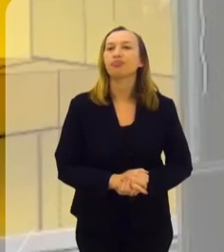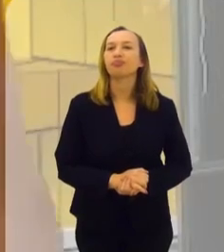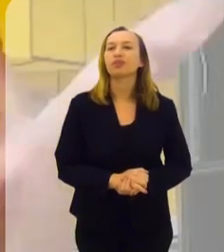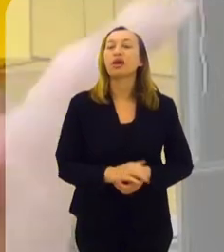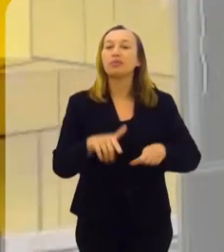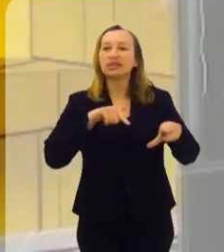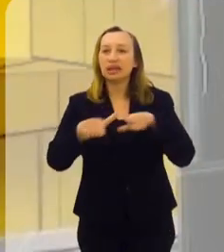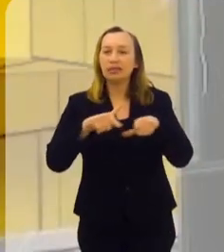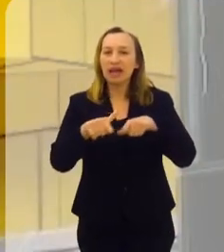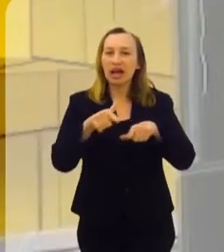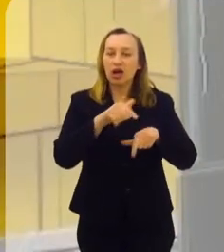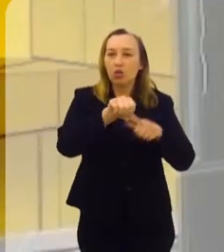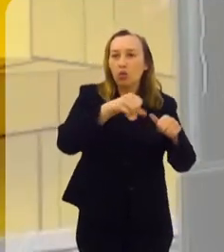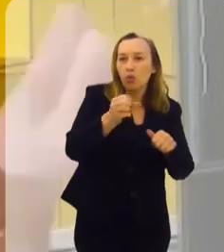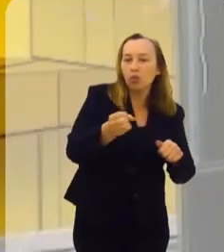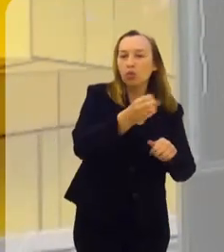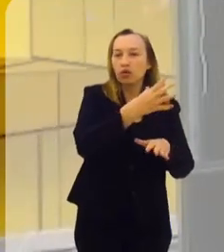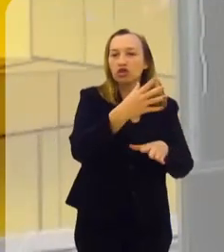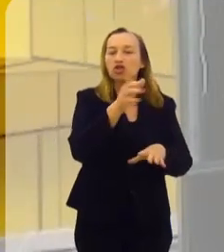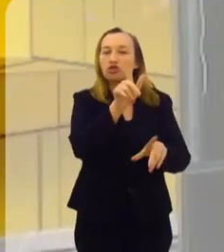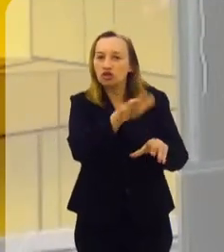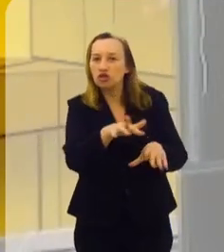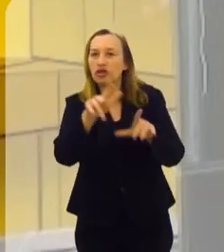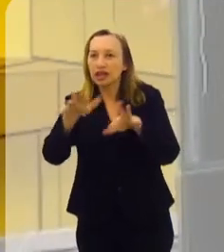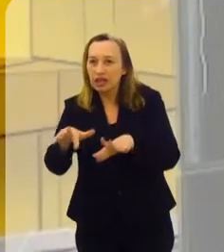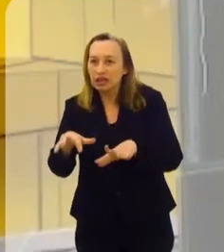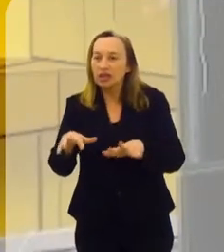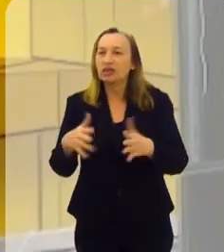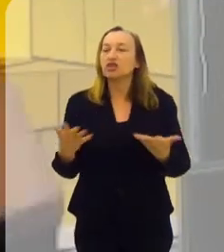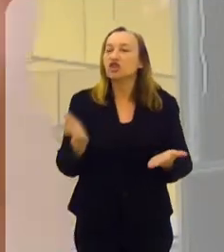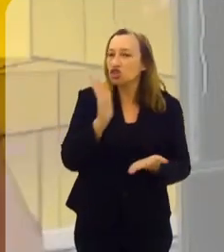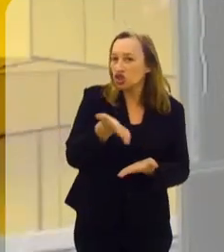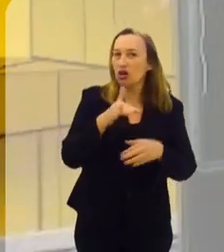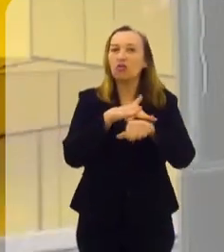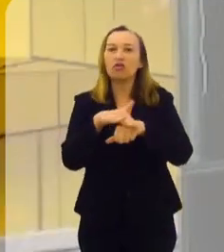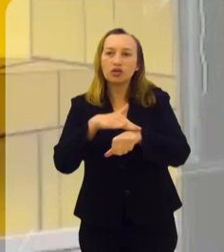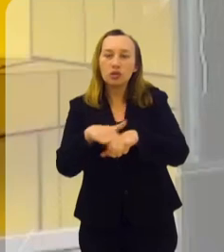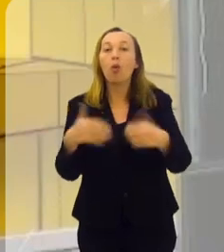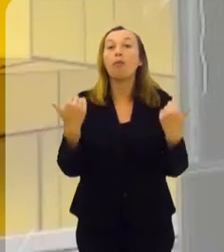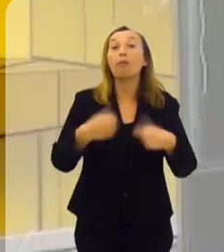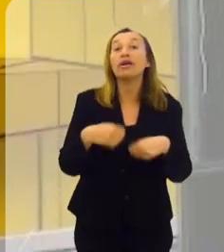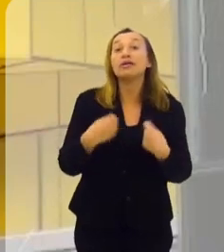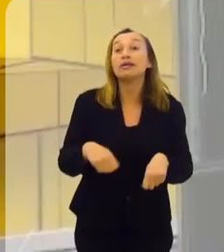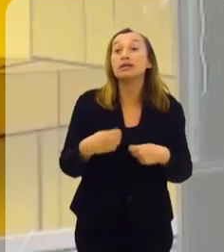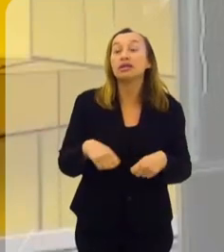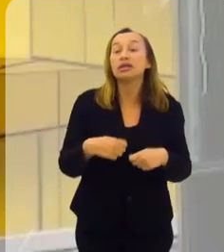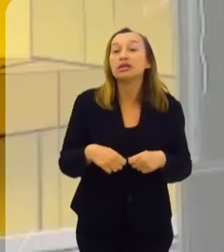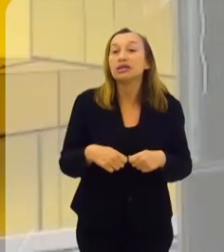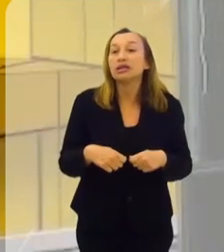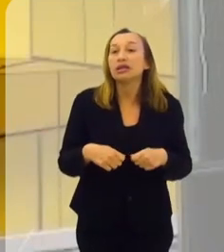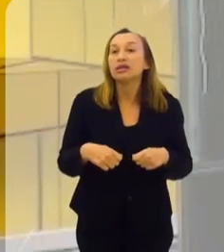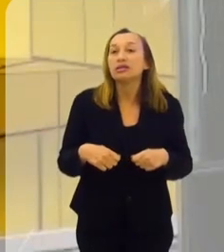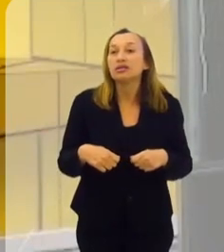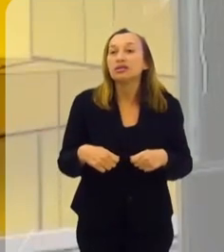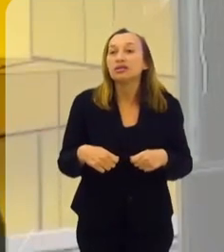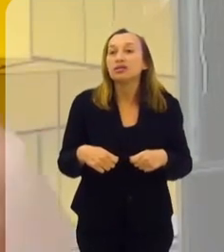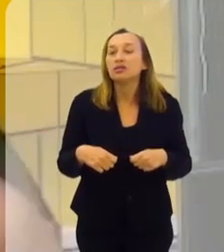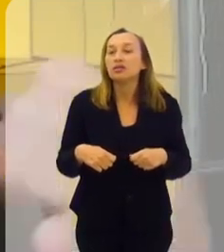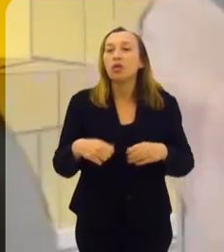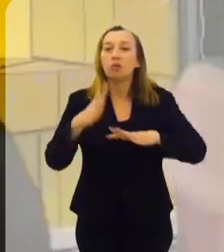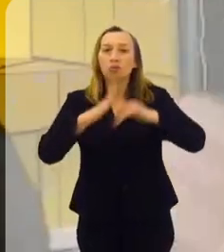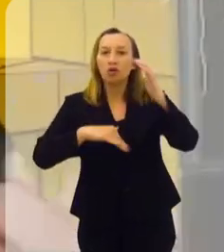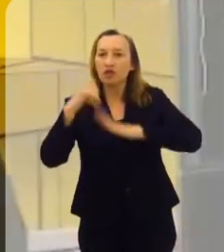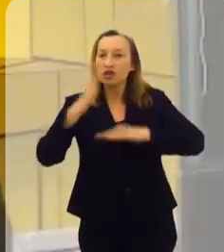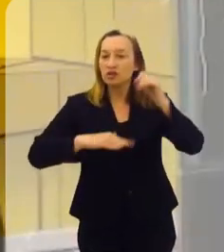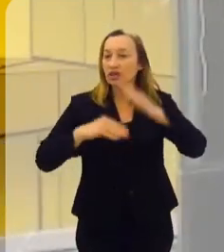A gente, para trabalhar com inovação, com diferenciação, a gente já conversou aqui, a gente precisa de